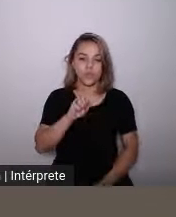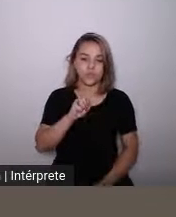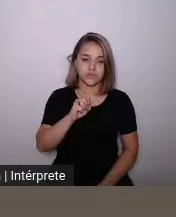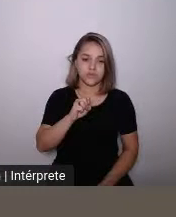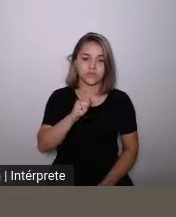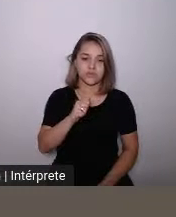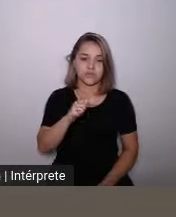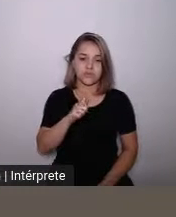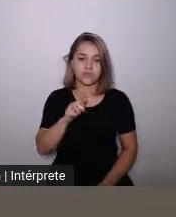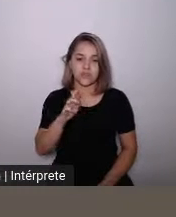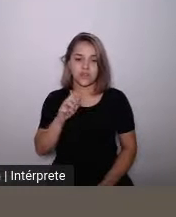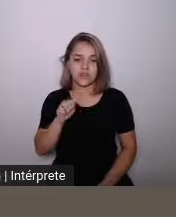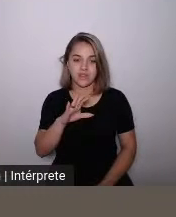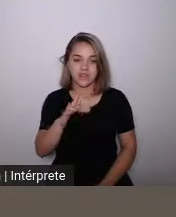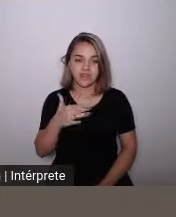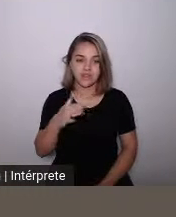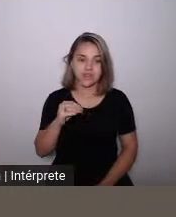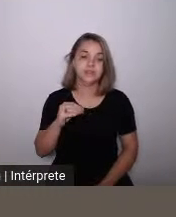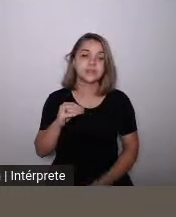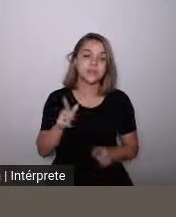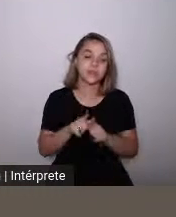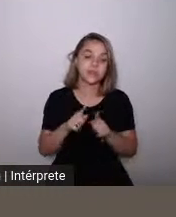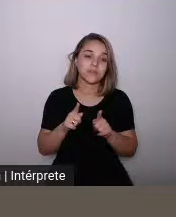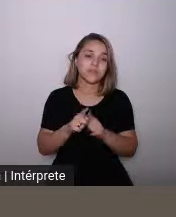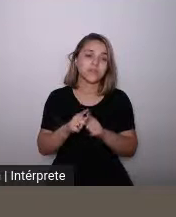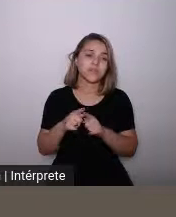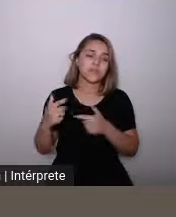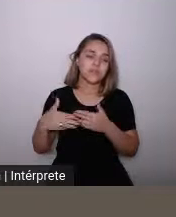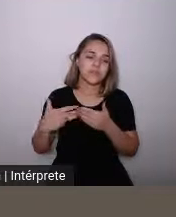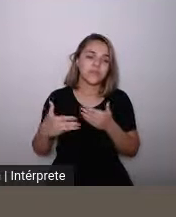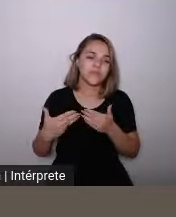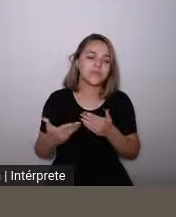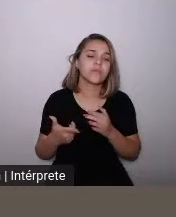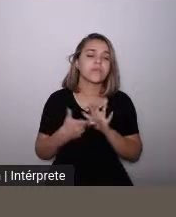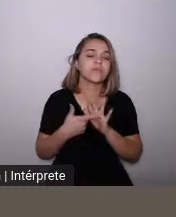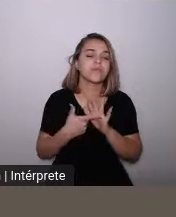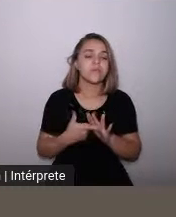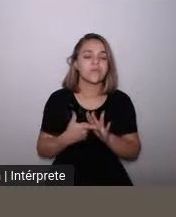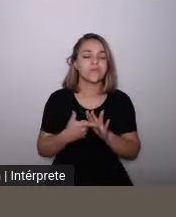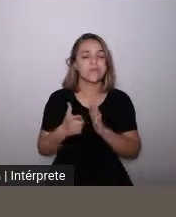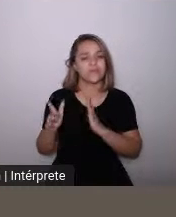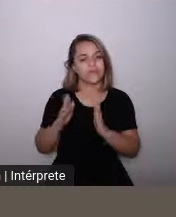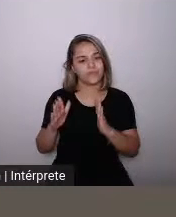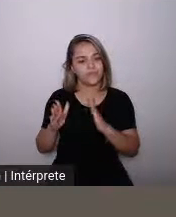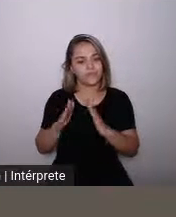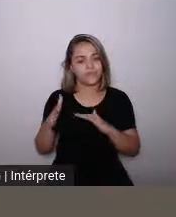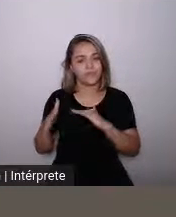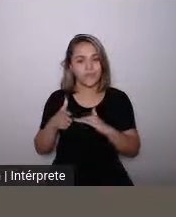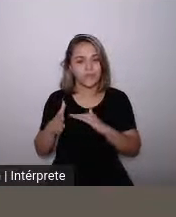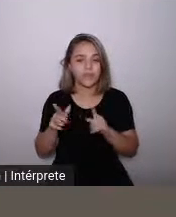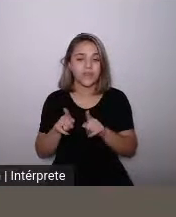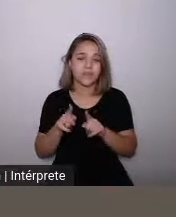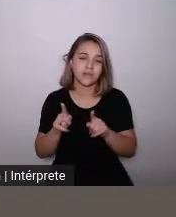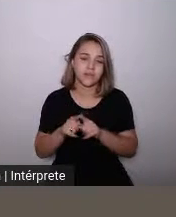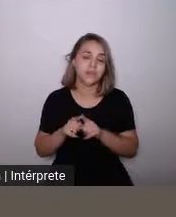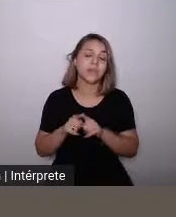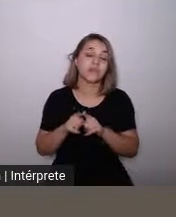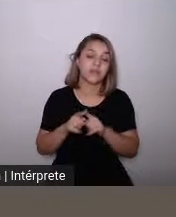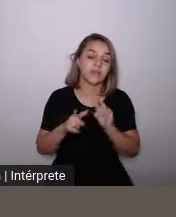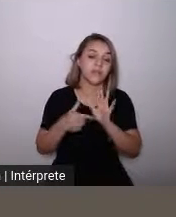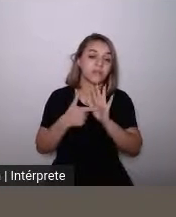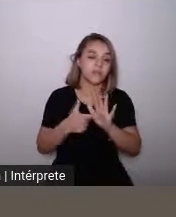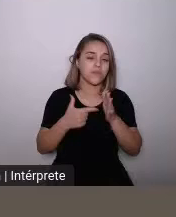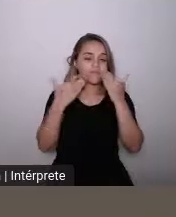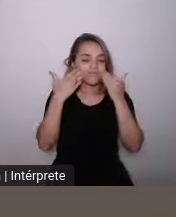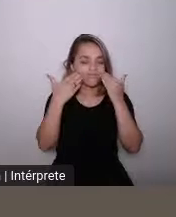derrotismo. Se o lado passadista, hostil à contemporaneidade e às vanguardas, sempre foi visível nos decadentistas pelo seu